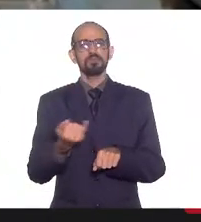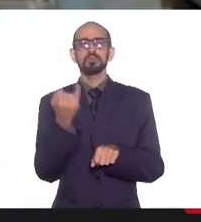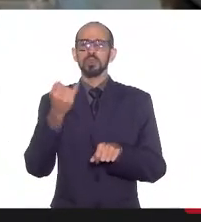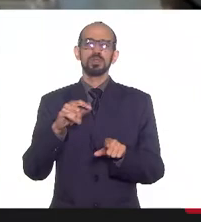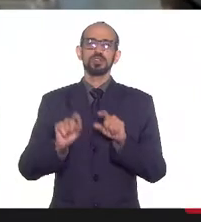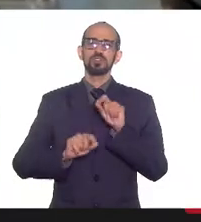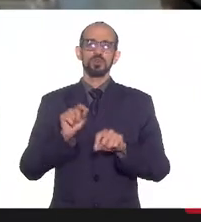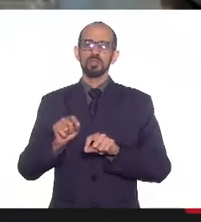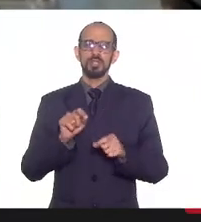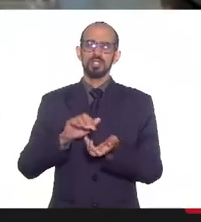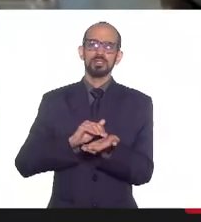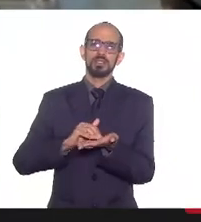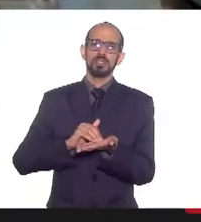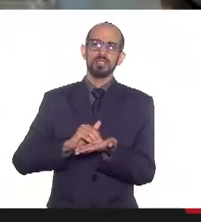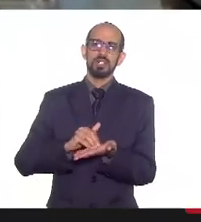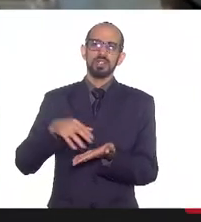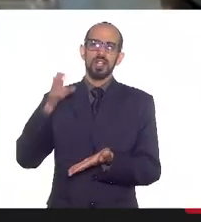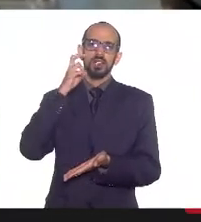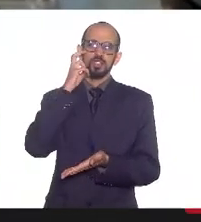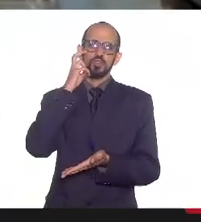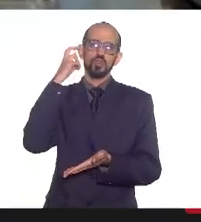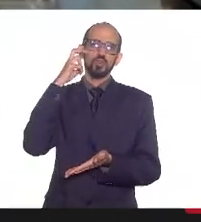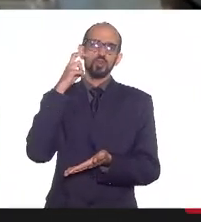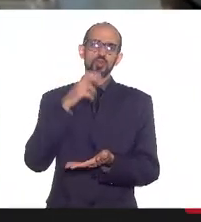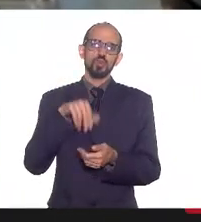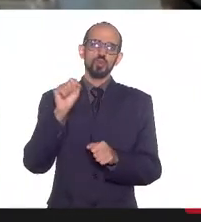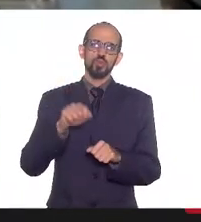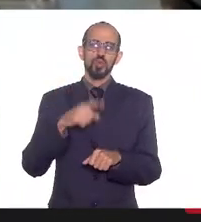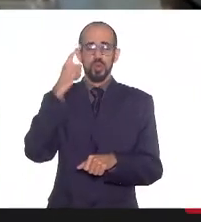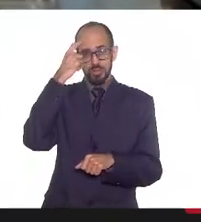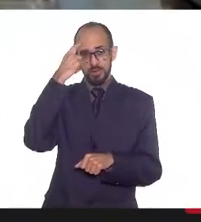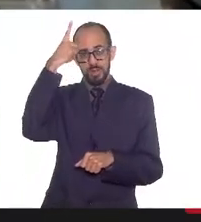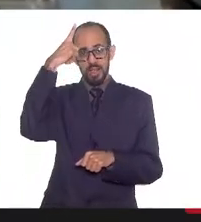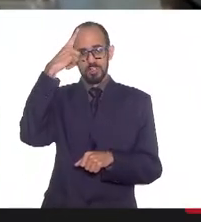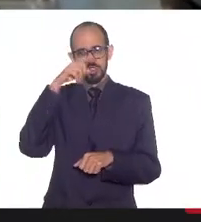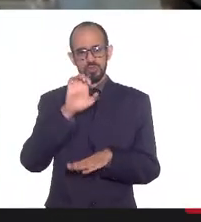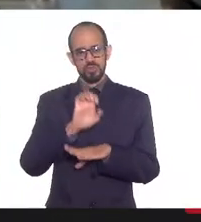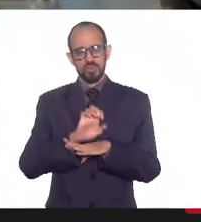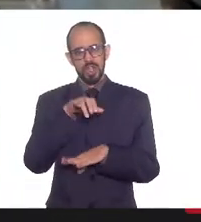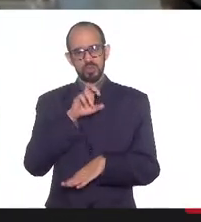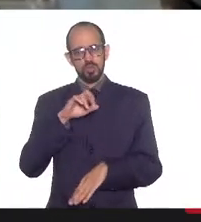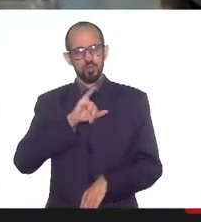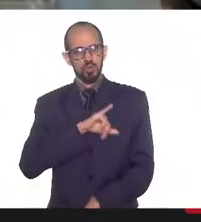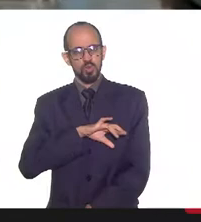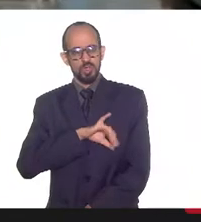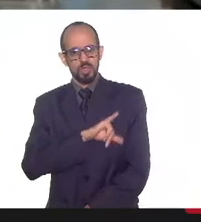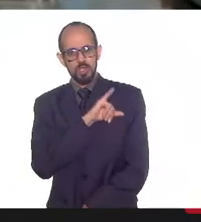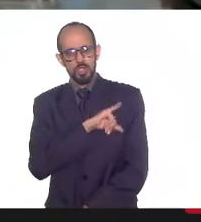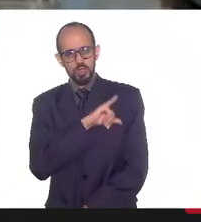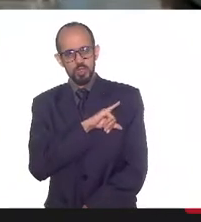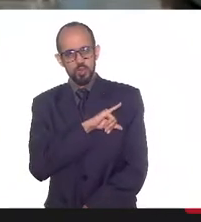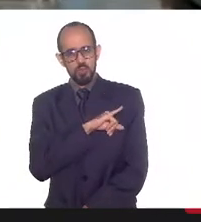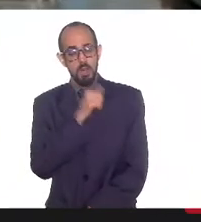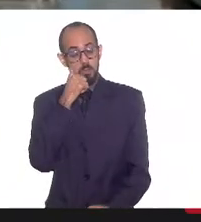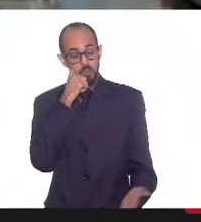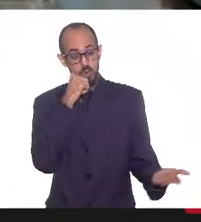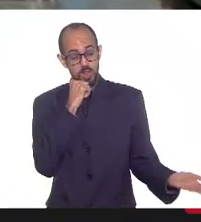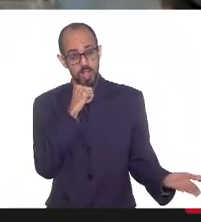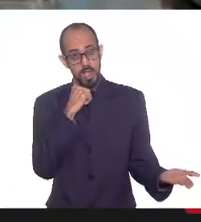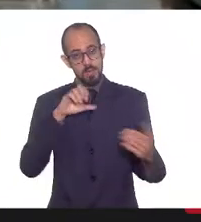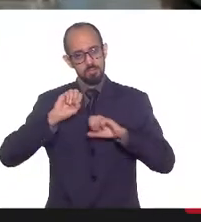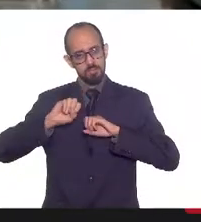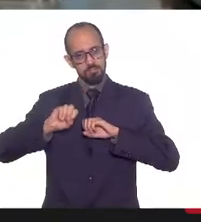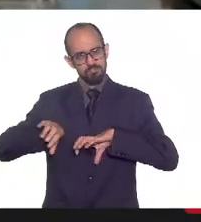a secretária de Cultura e Economia Criativa do Estado do Rio de Janeiro uma mulher e uma educadora, que sei que a senhora